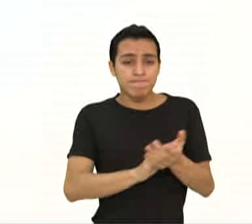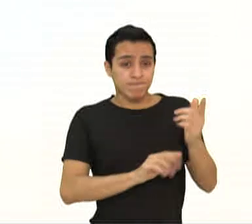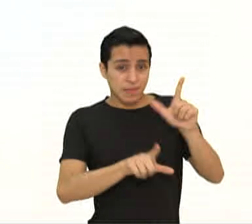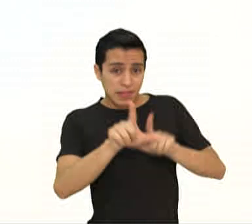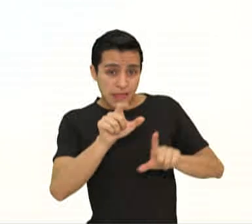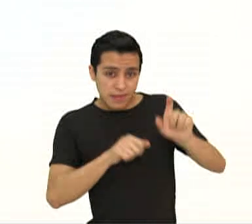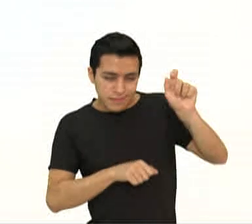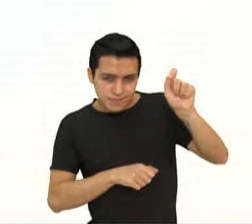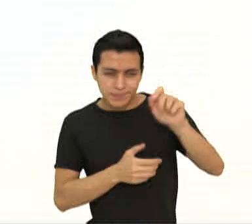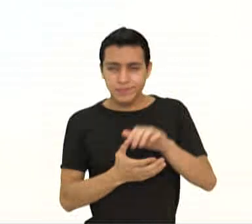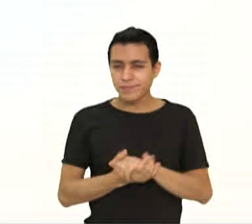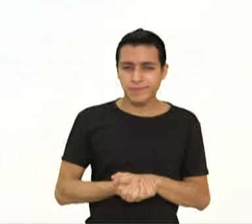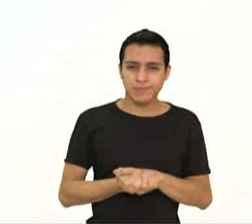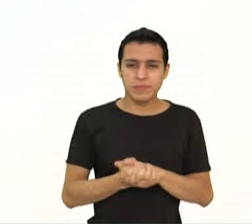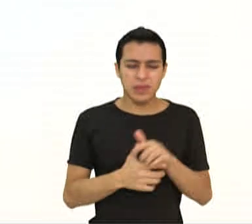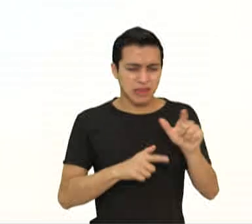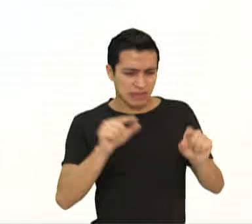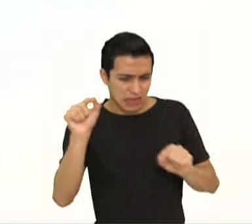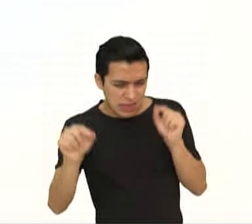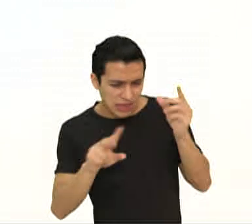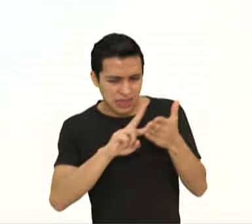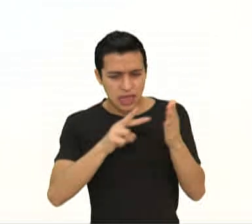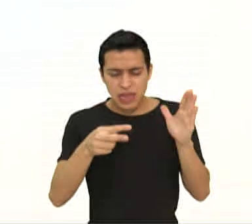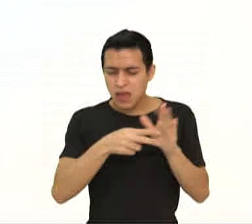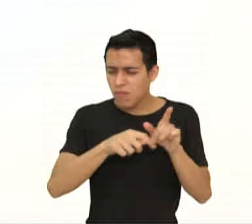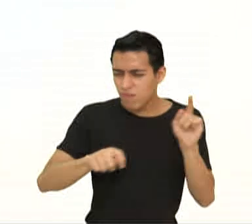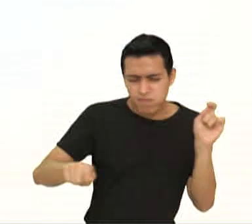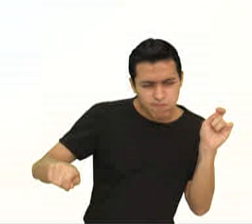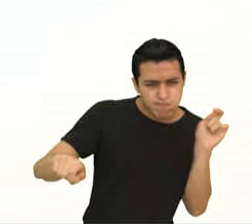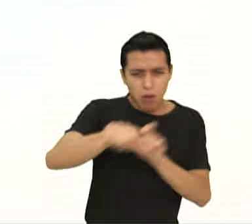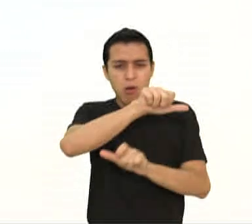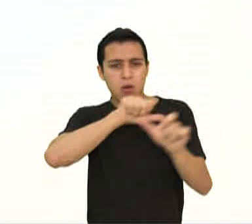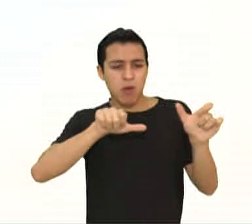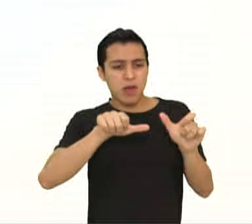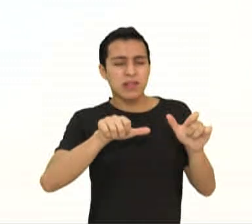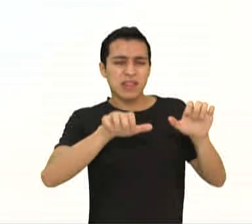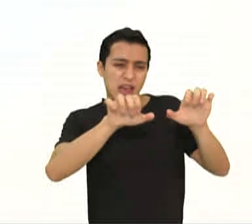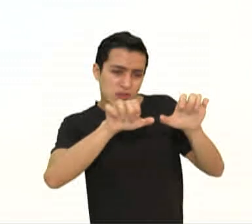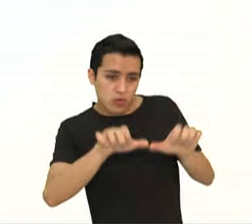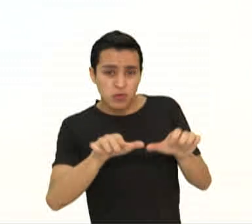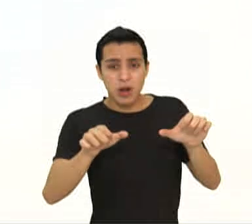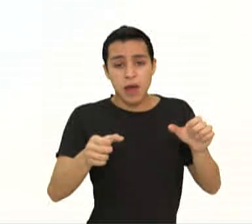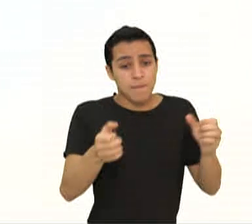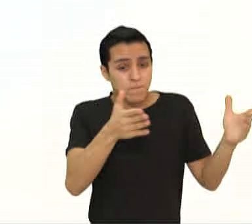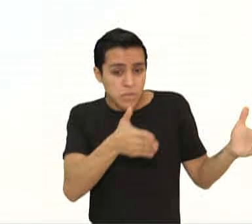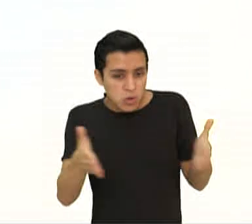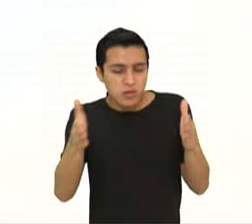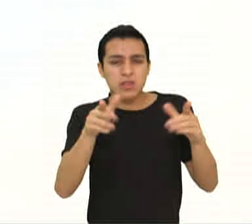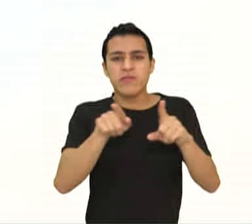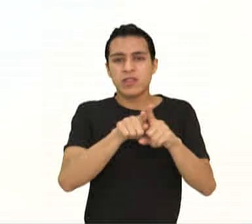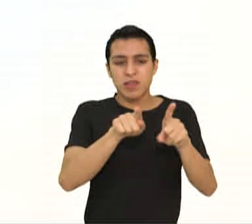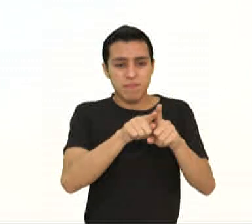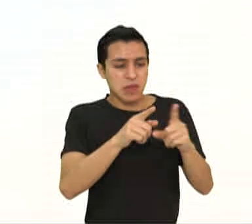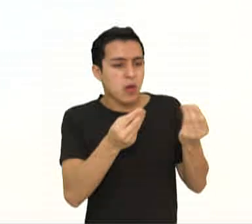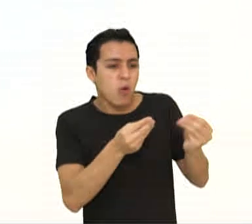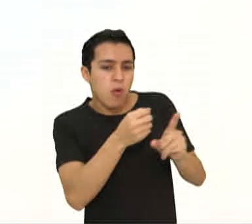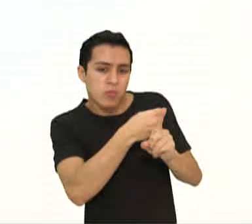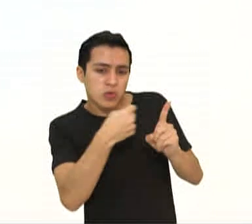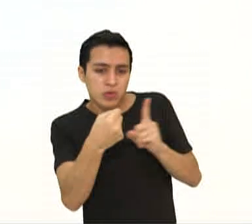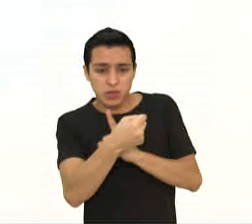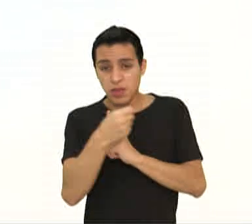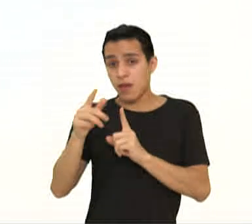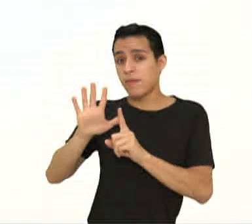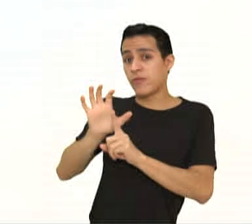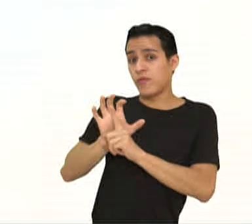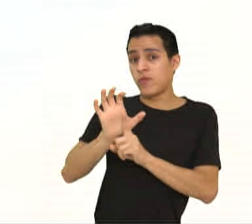A, implicou em transformações radicais da estrutura produtiva e da ordem social sob o regime